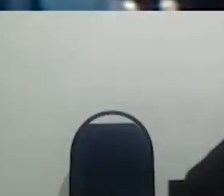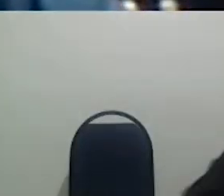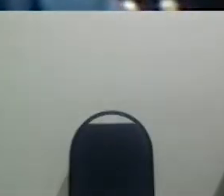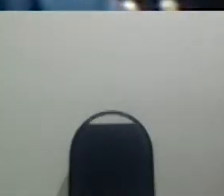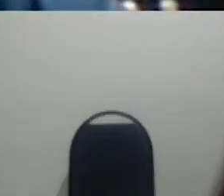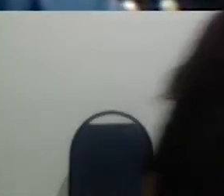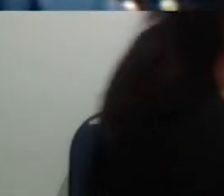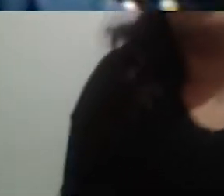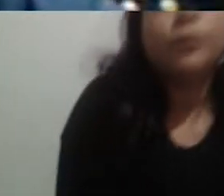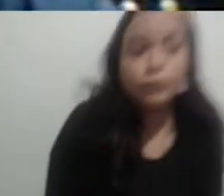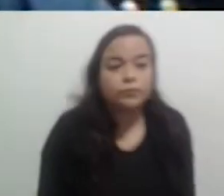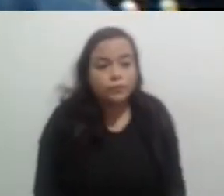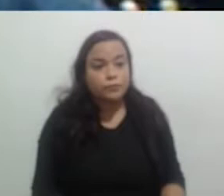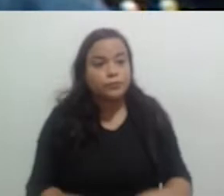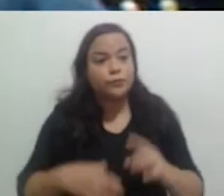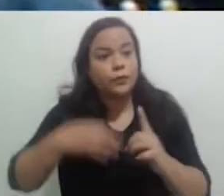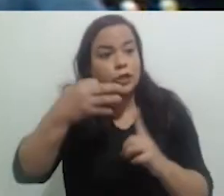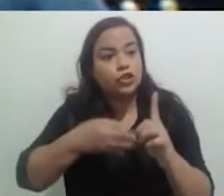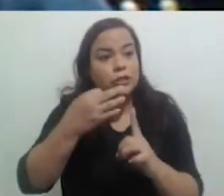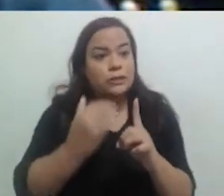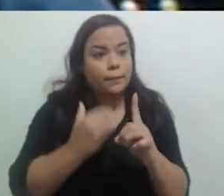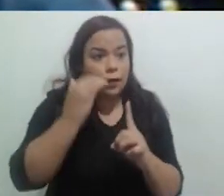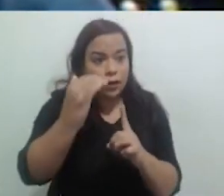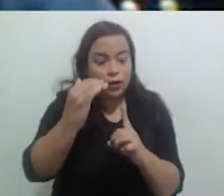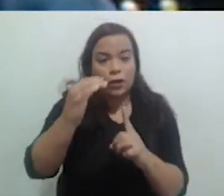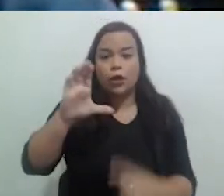Desembargador Cornélio é pela... procedência